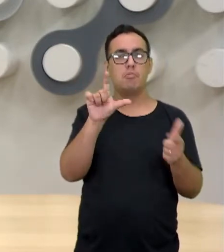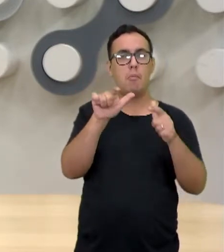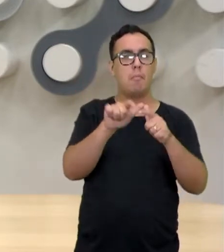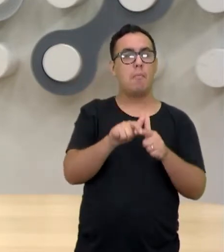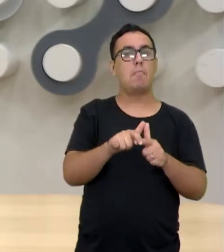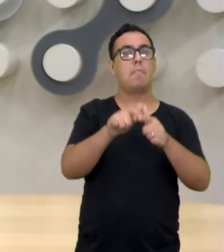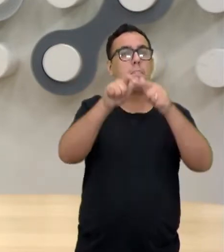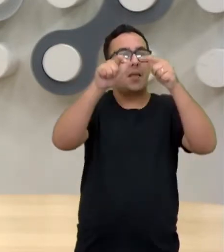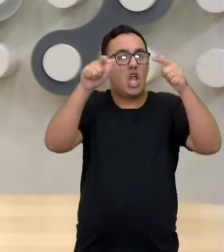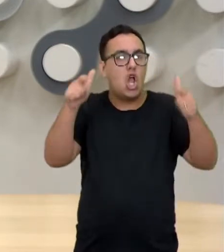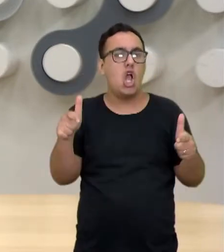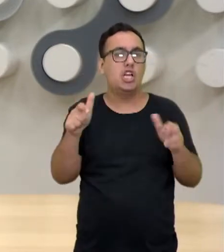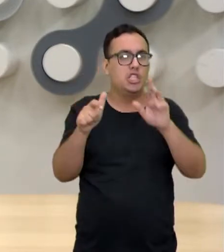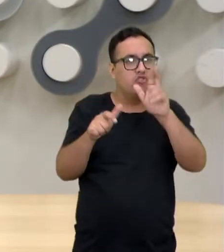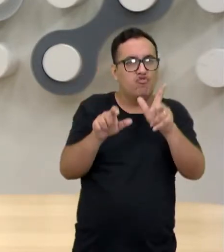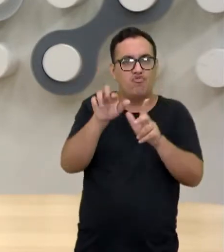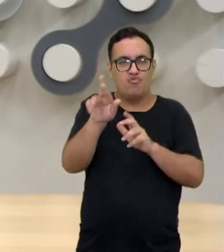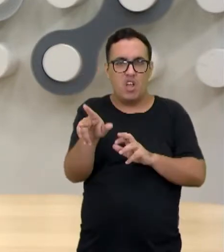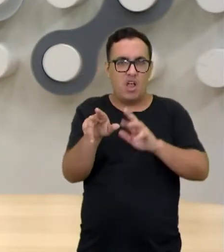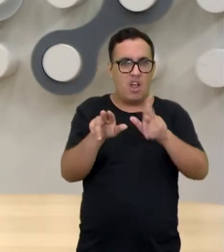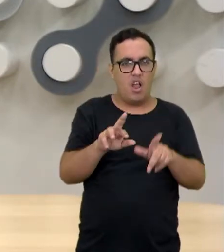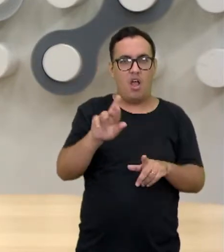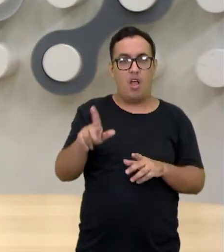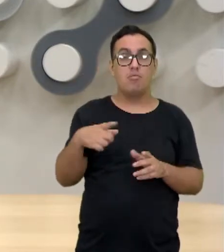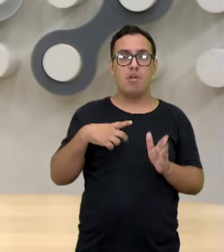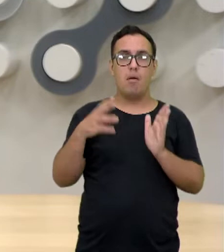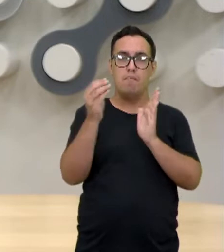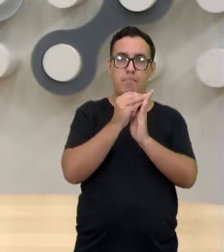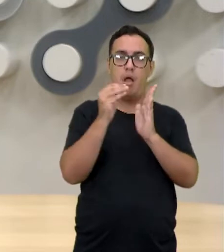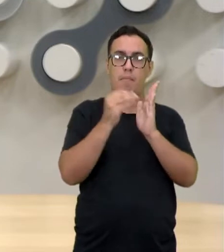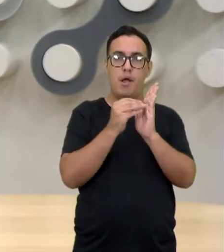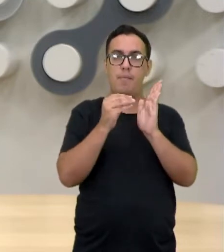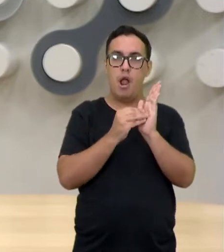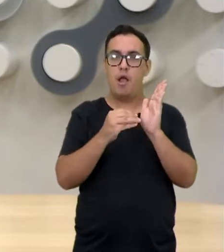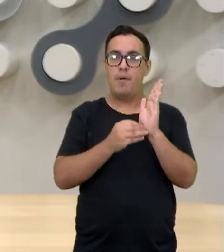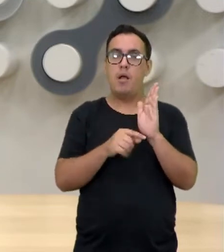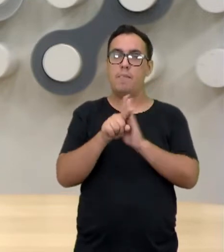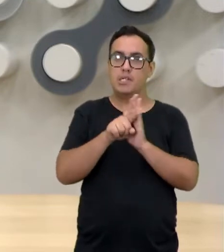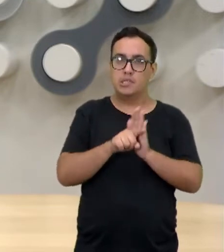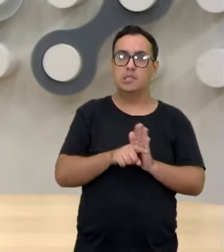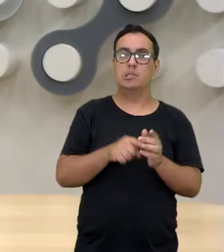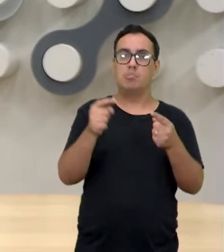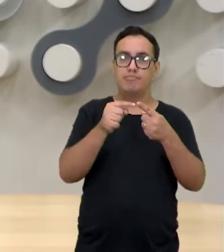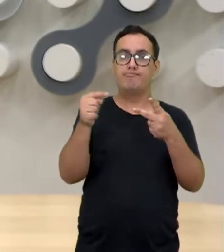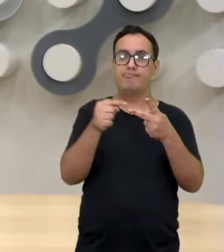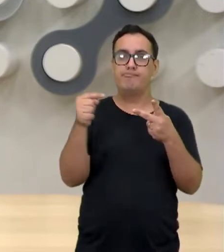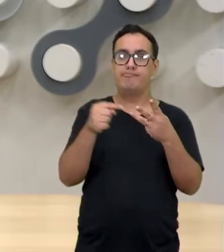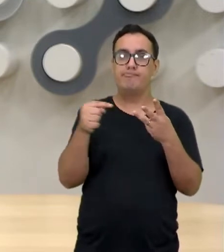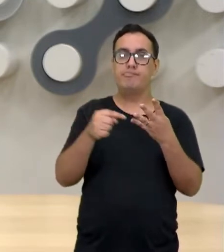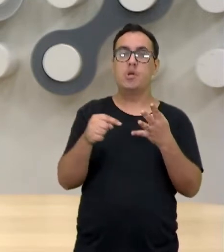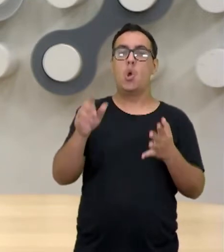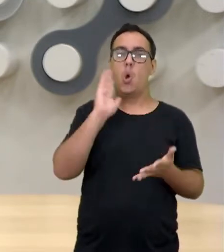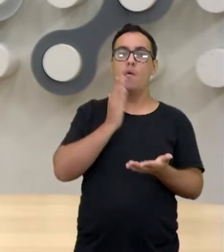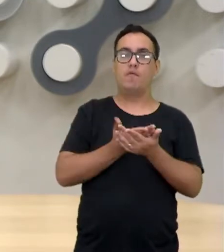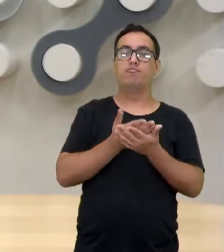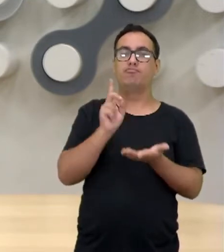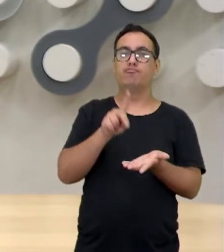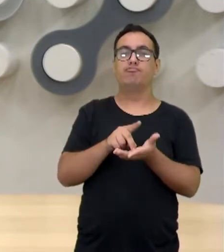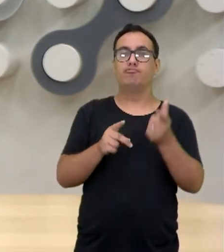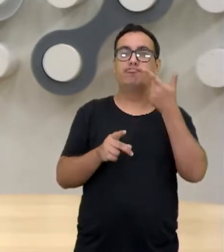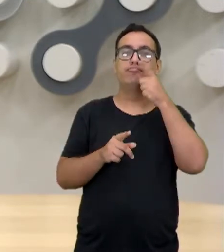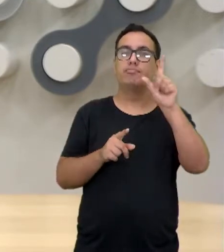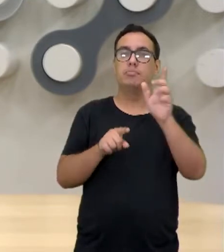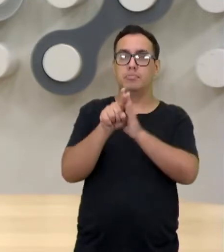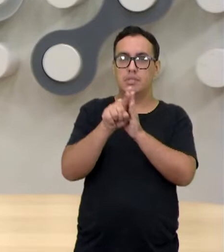aumentar, diversificar o número de fontes que a gente pode consultar para obter informações qualificadas e confiáveis para elaborar